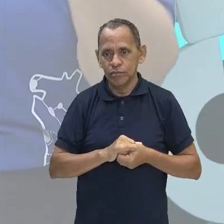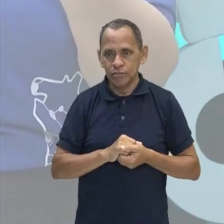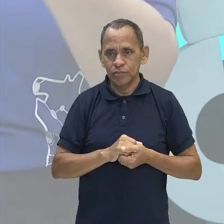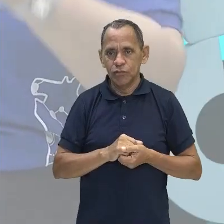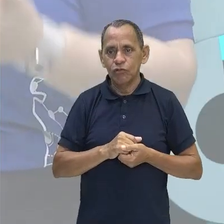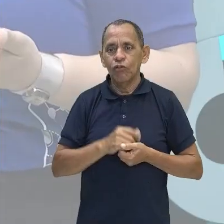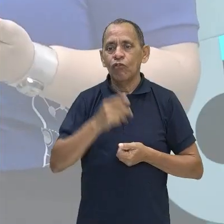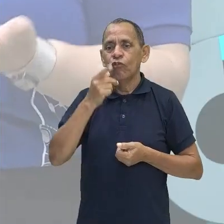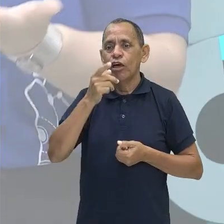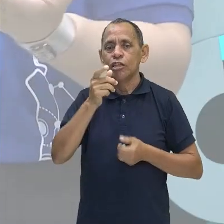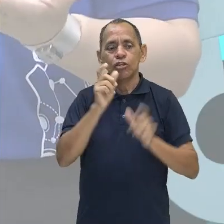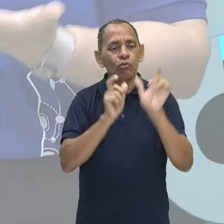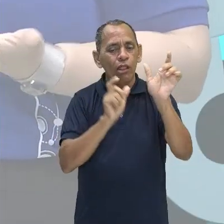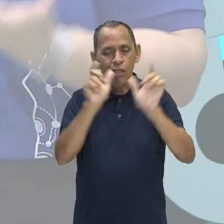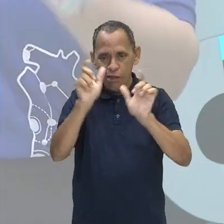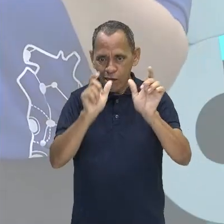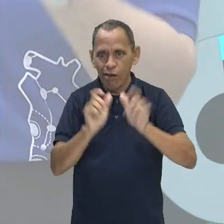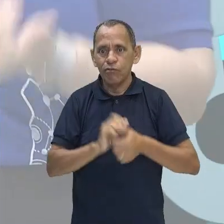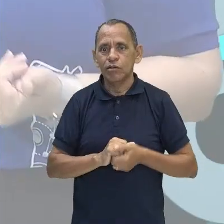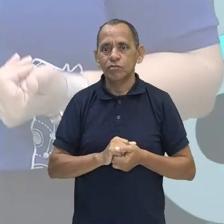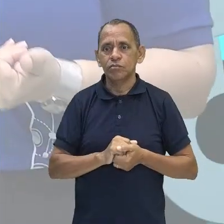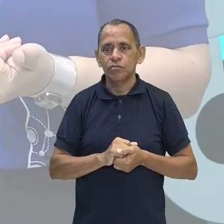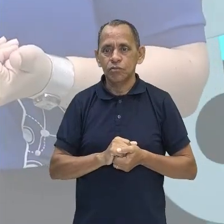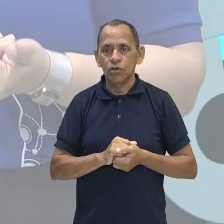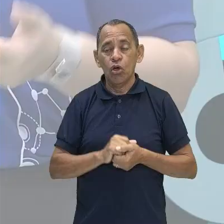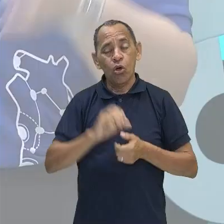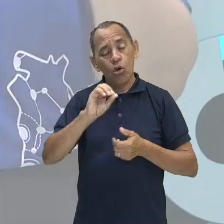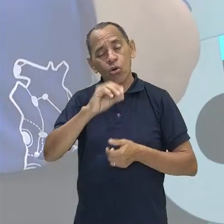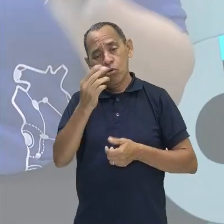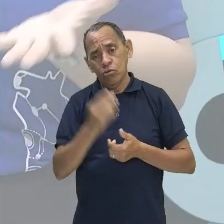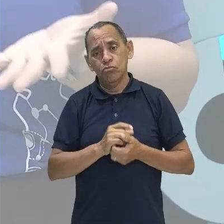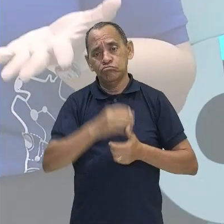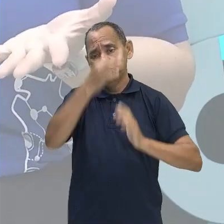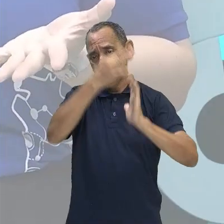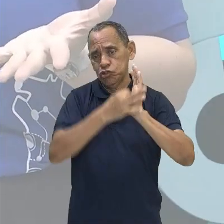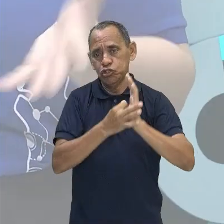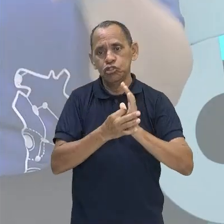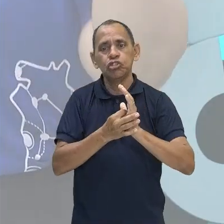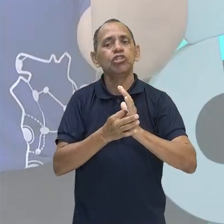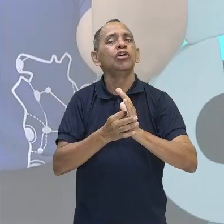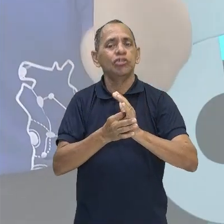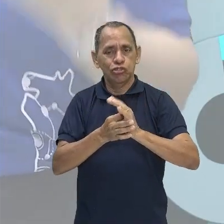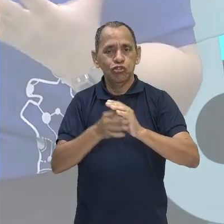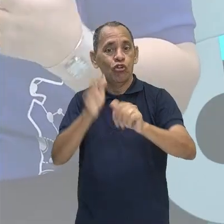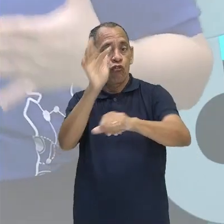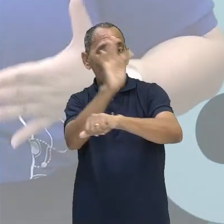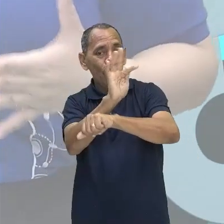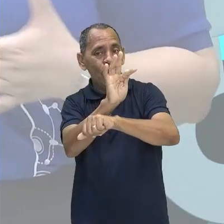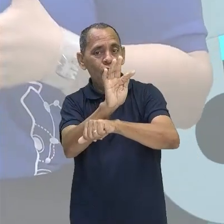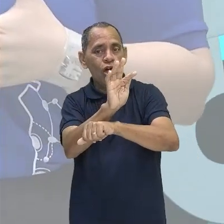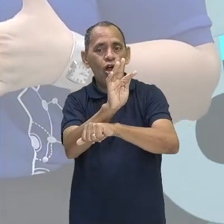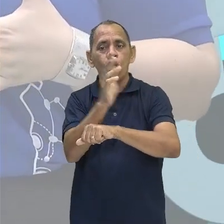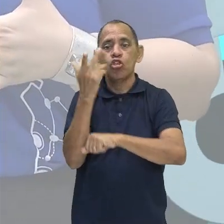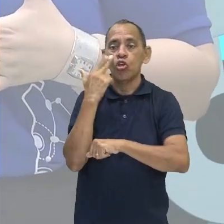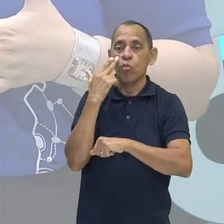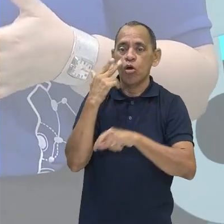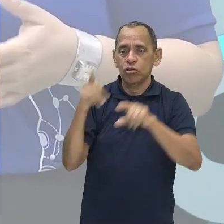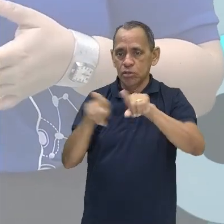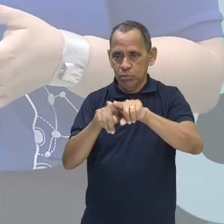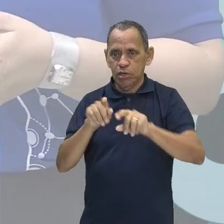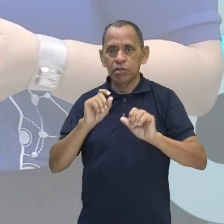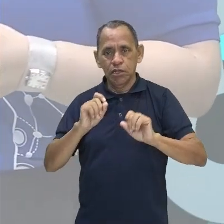usando palavras com vocês. Ou no texto escrito mais formal, mais comum, não é? Também temos linguagem verbal